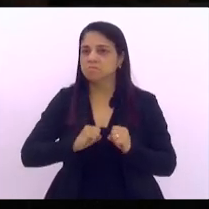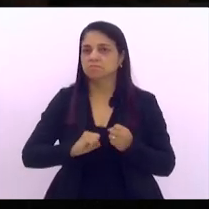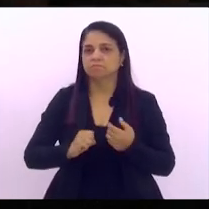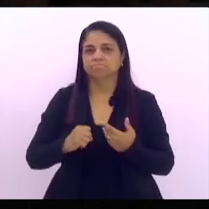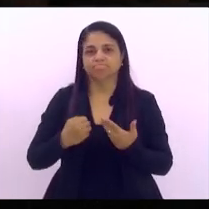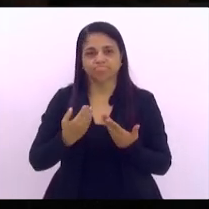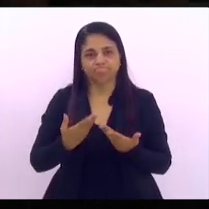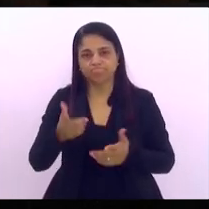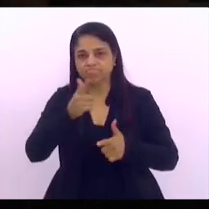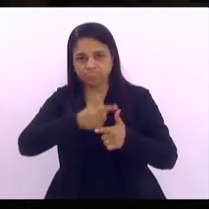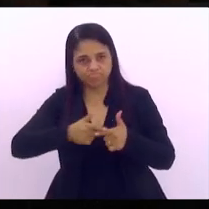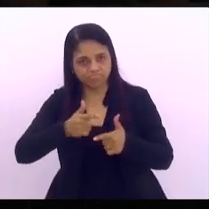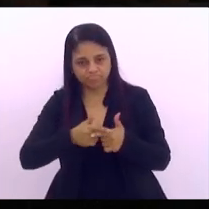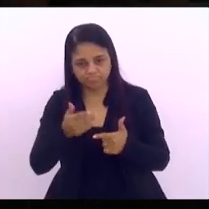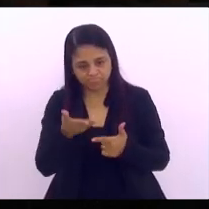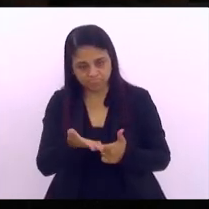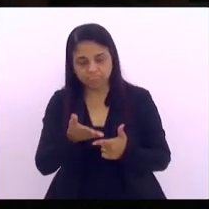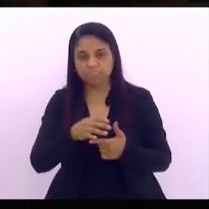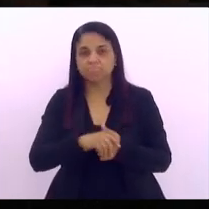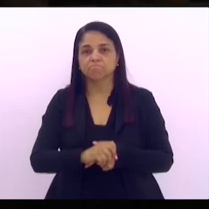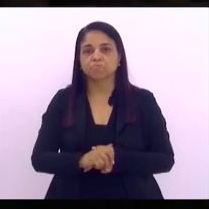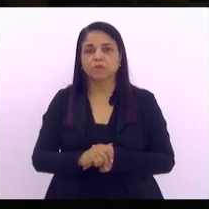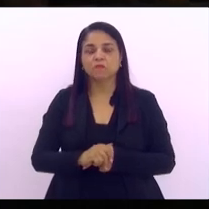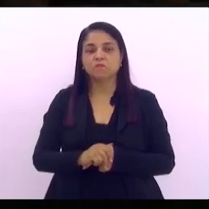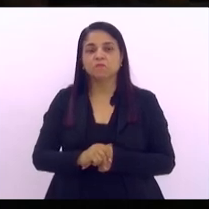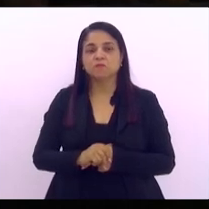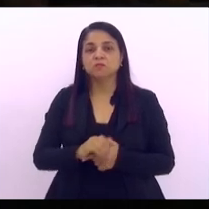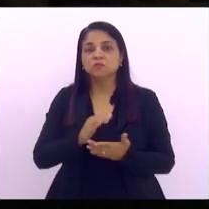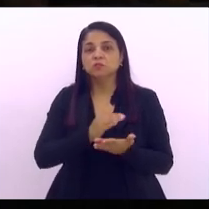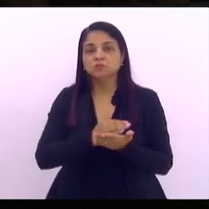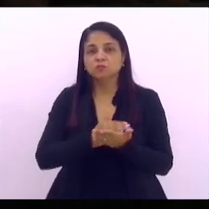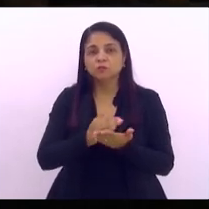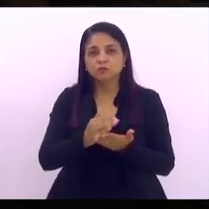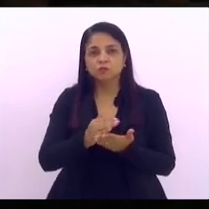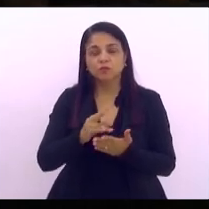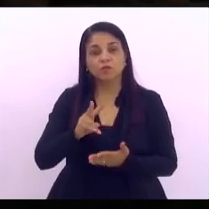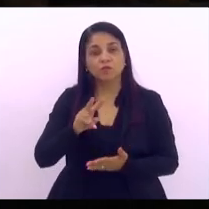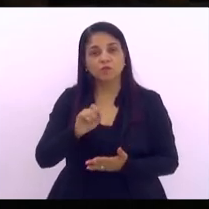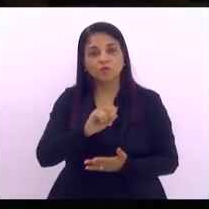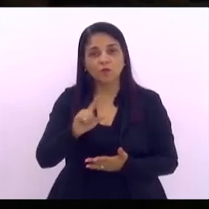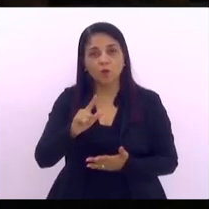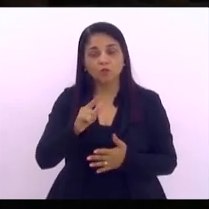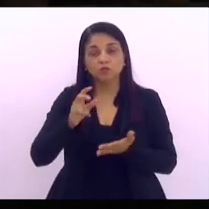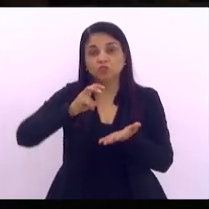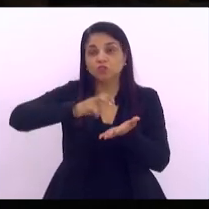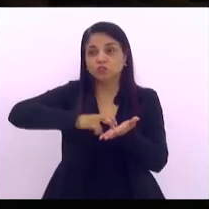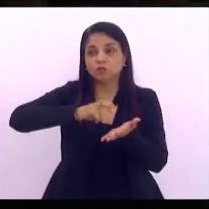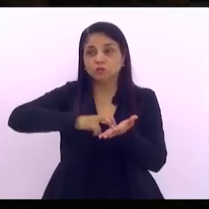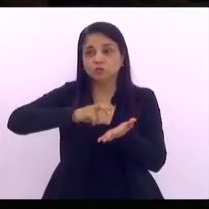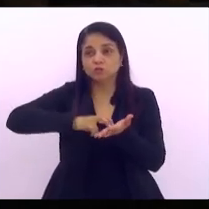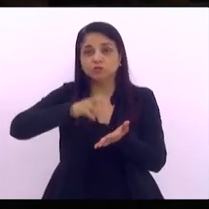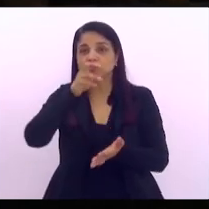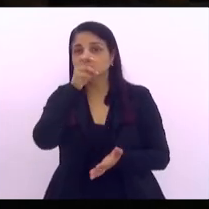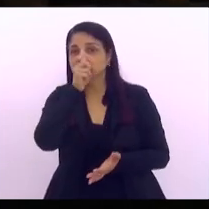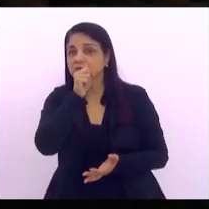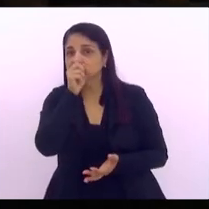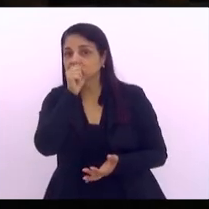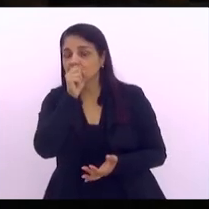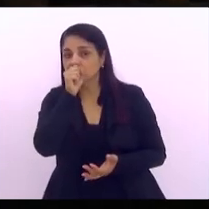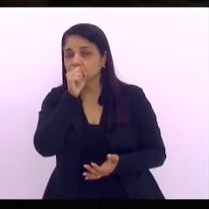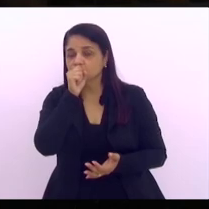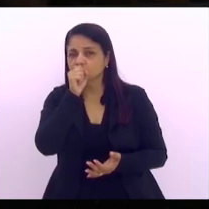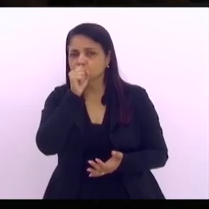essa questão. Que começou, deputado Val, na manhã de sábado. Primeira vez que eu